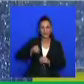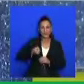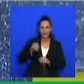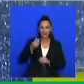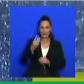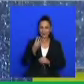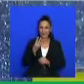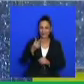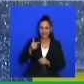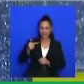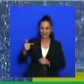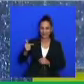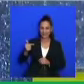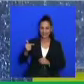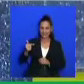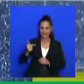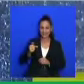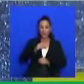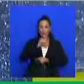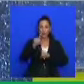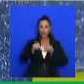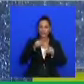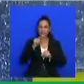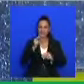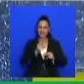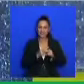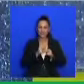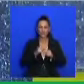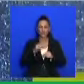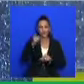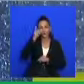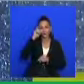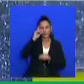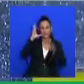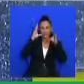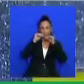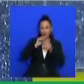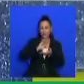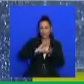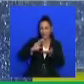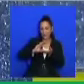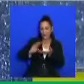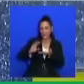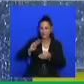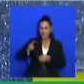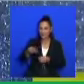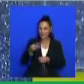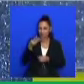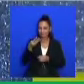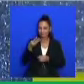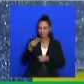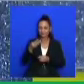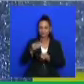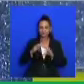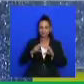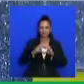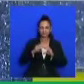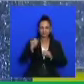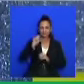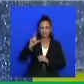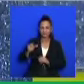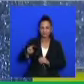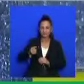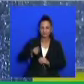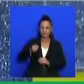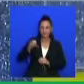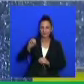47. Preta 47. Loterias Caixa, todas as noites milhões em prêmios para você. Bola